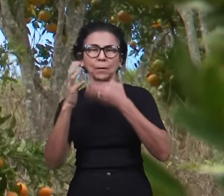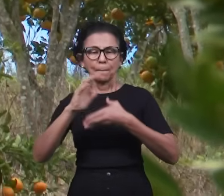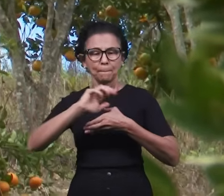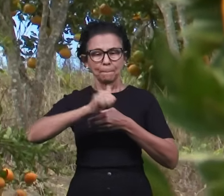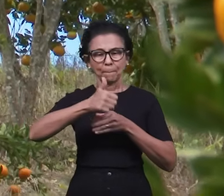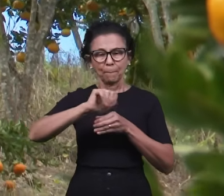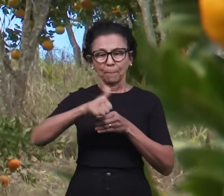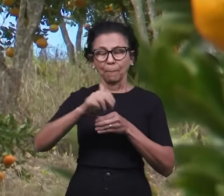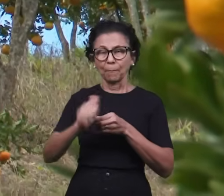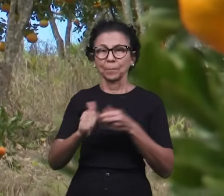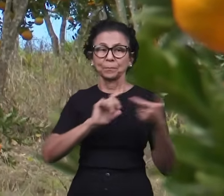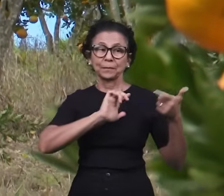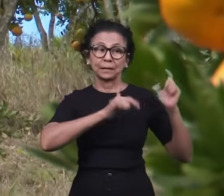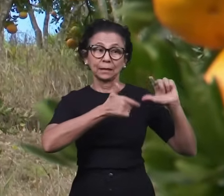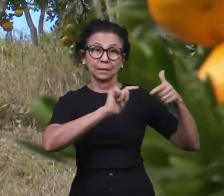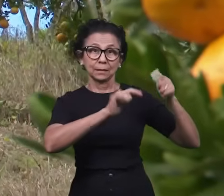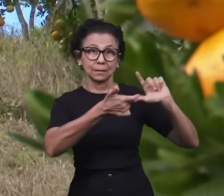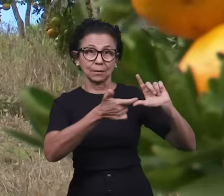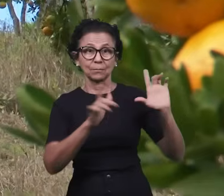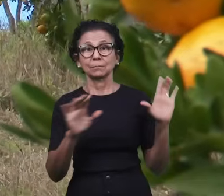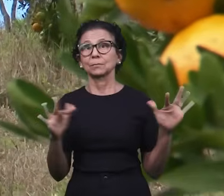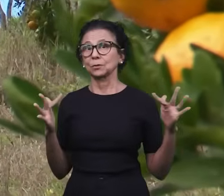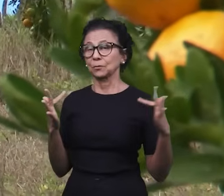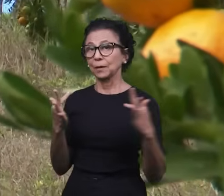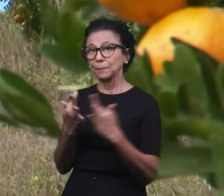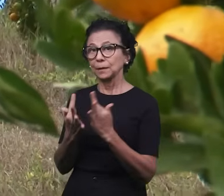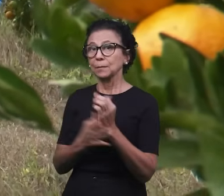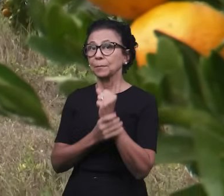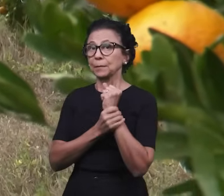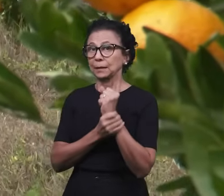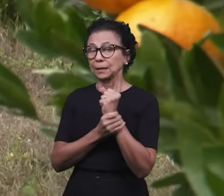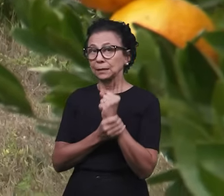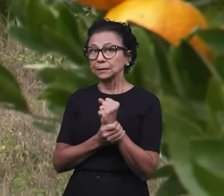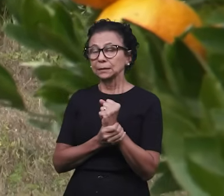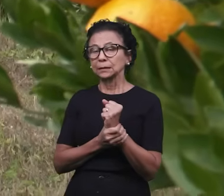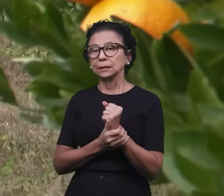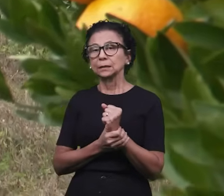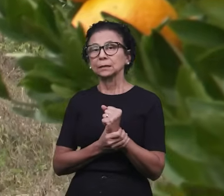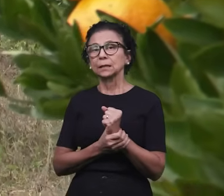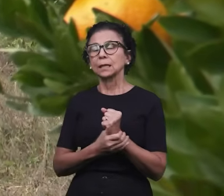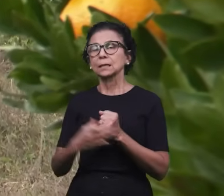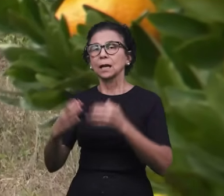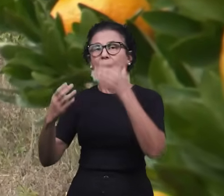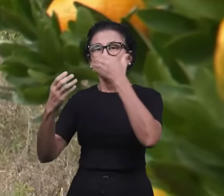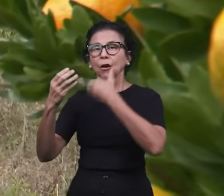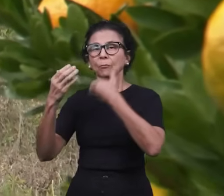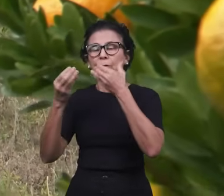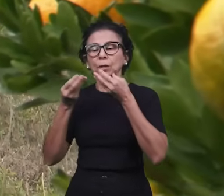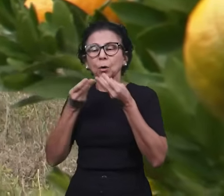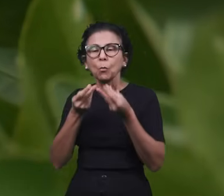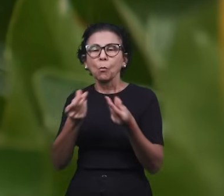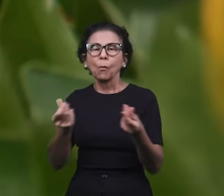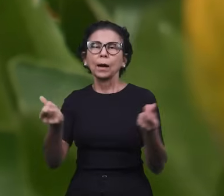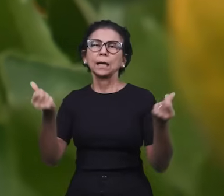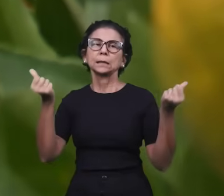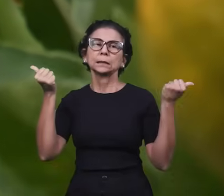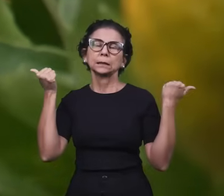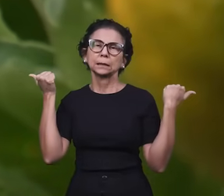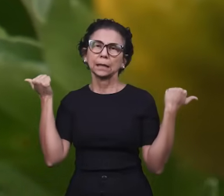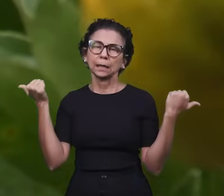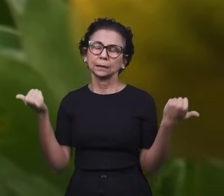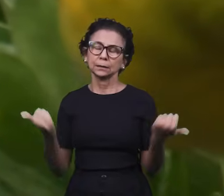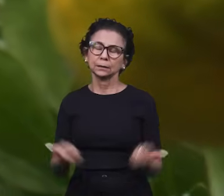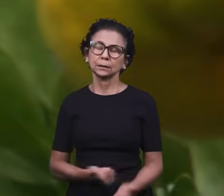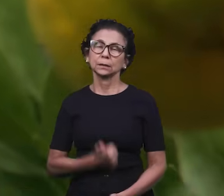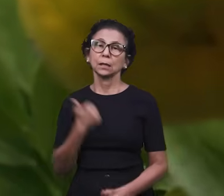é uma tradição familiar. Mas para garantir que essa fruta chegue com qualidade à sua mesa, o produtor enfrenta